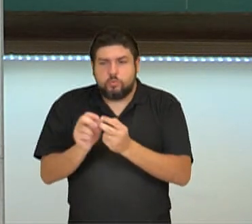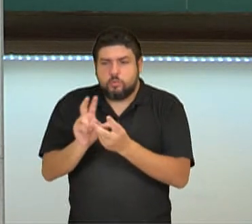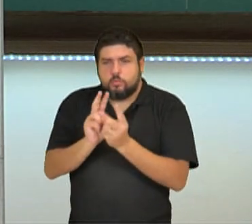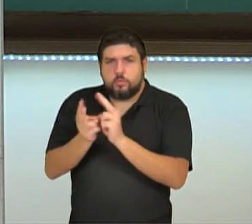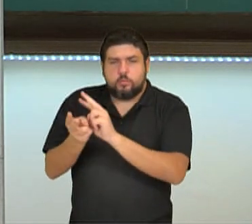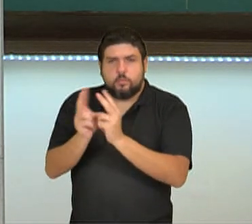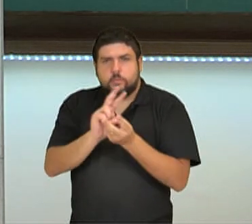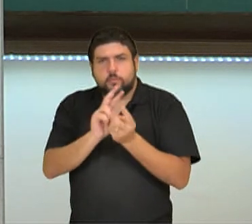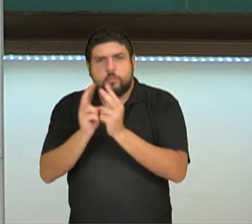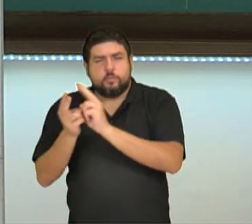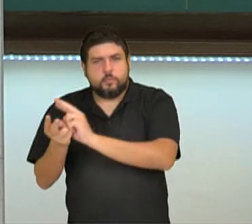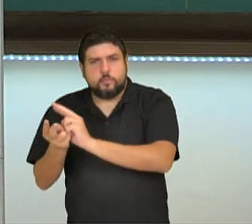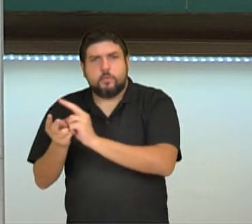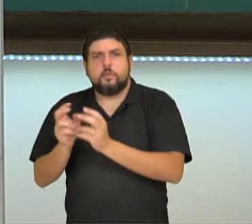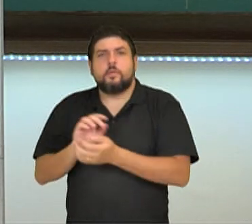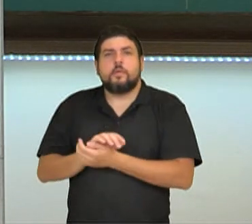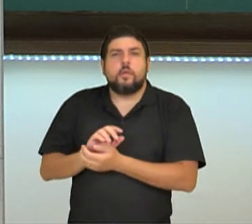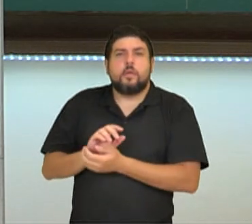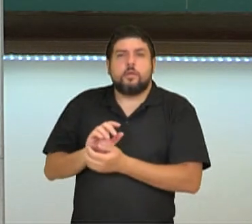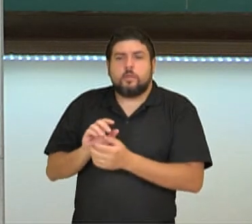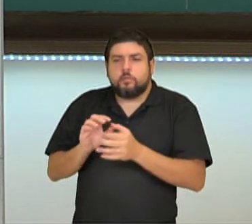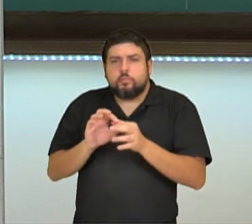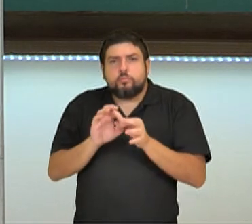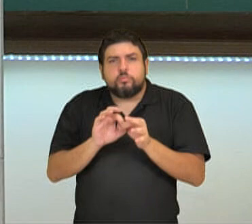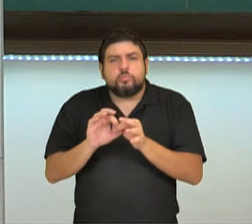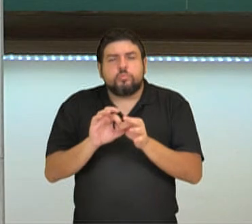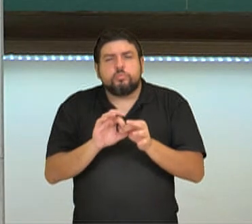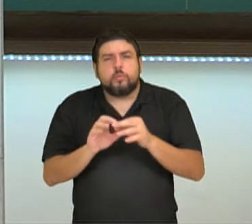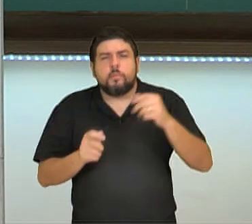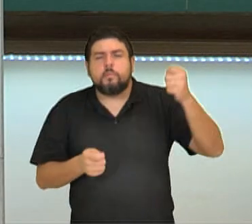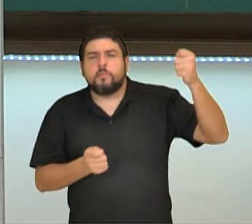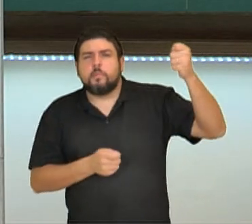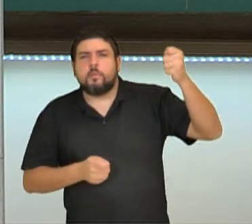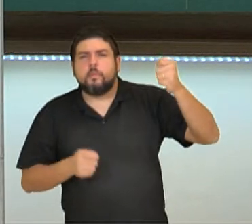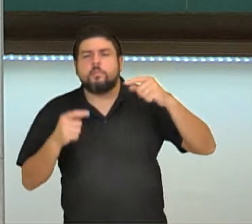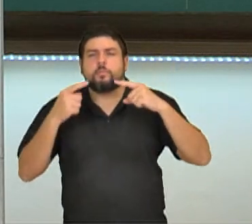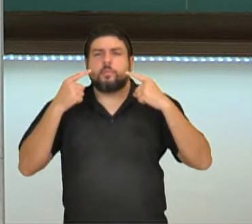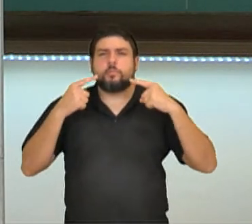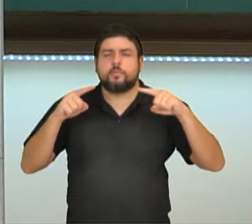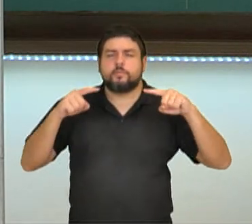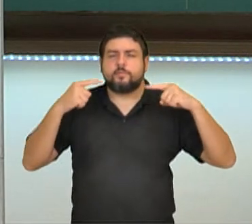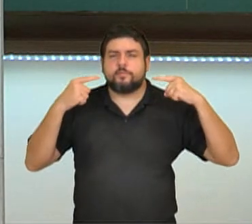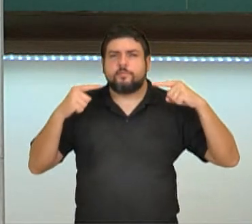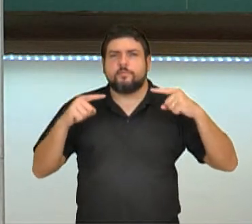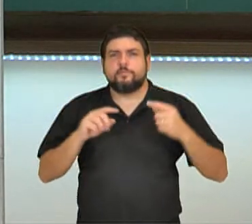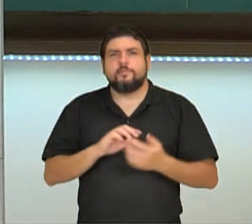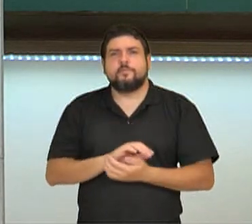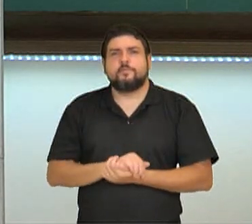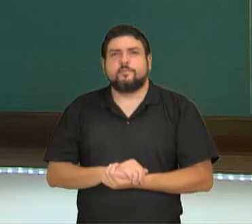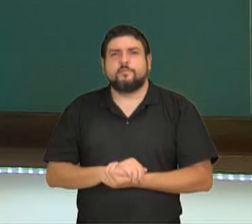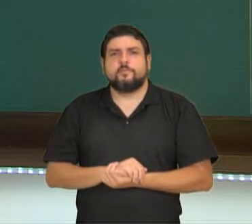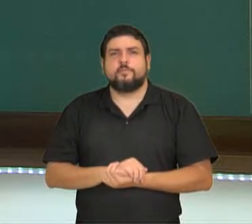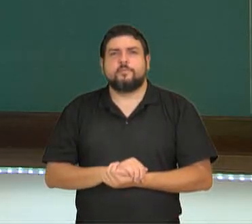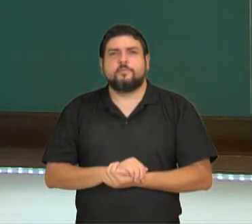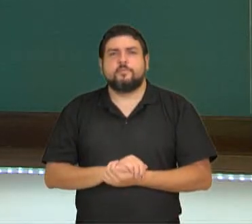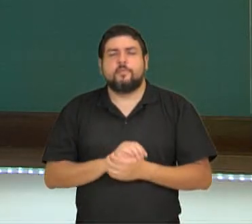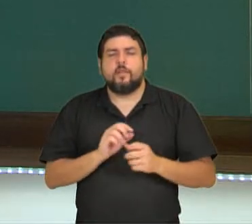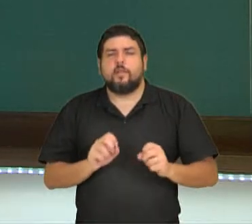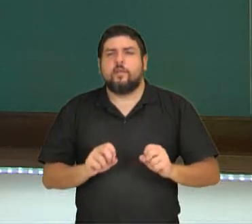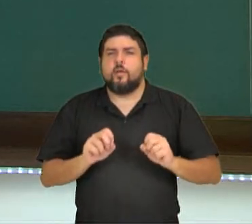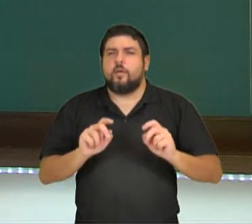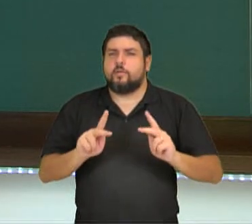um completando o outro em harmonia, certo, pessoal? Então, aprendemos aí